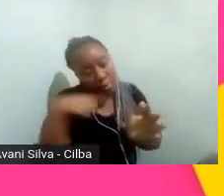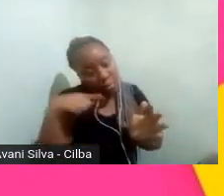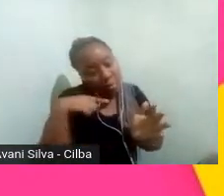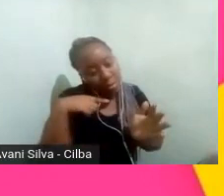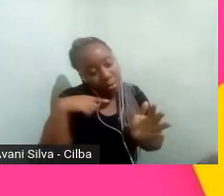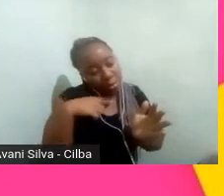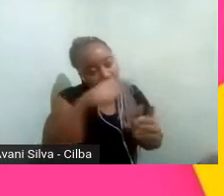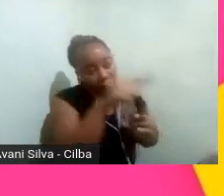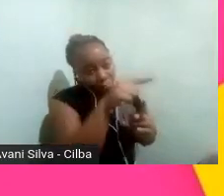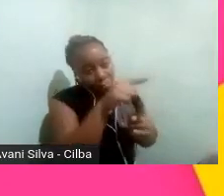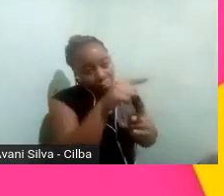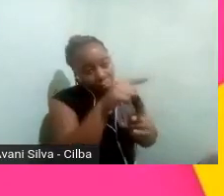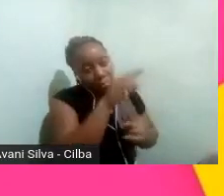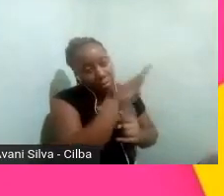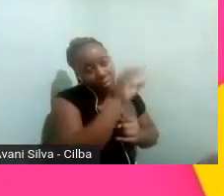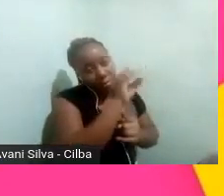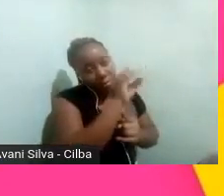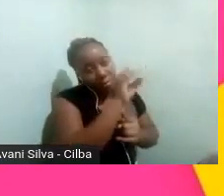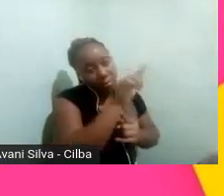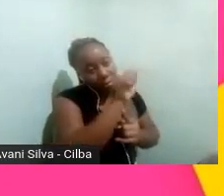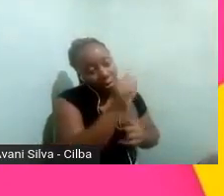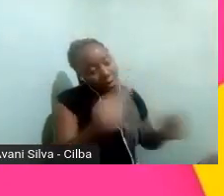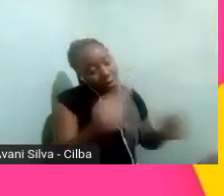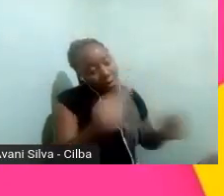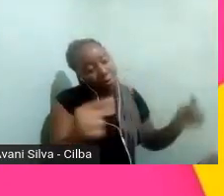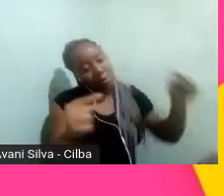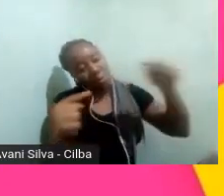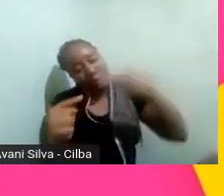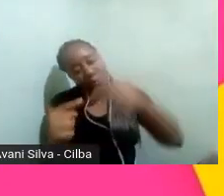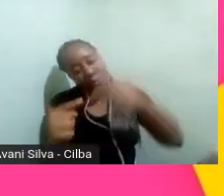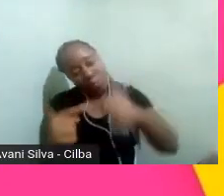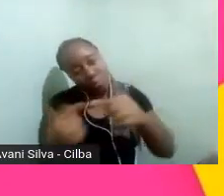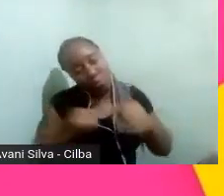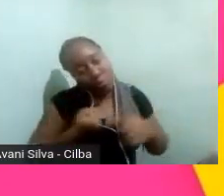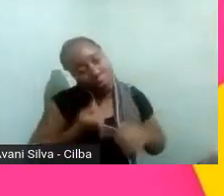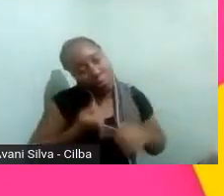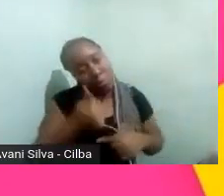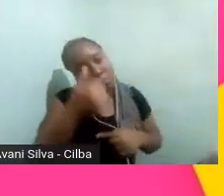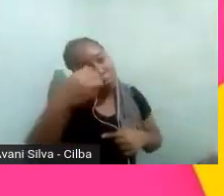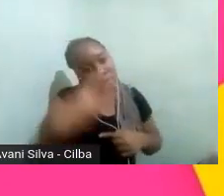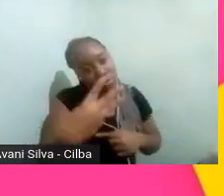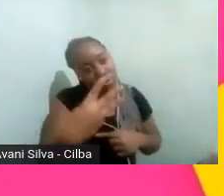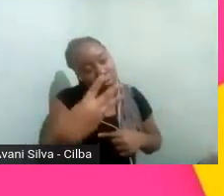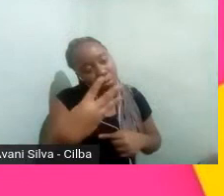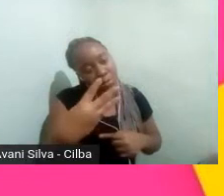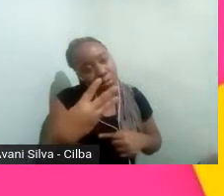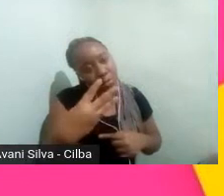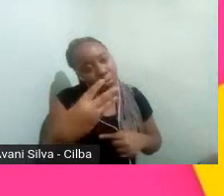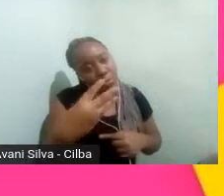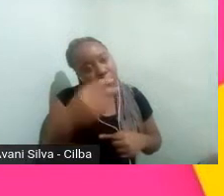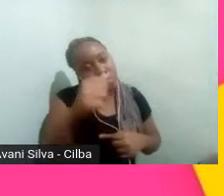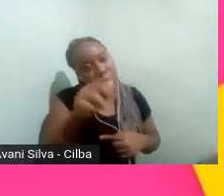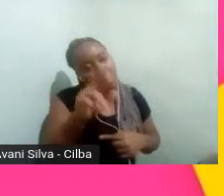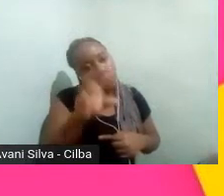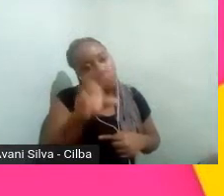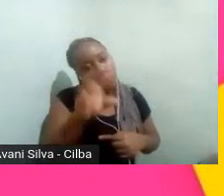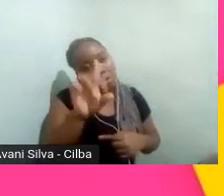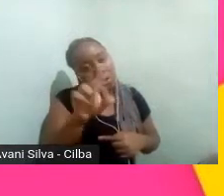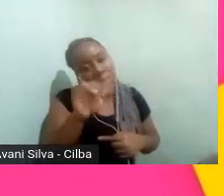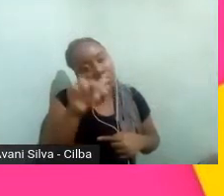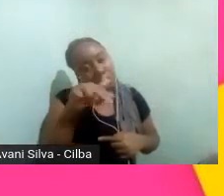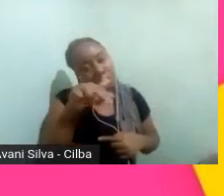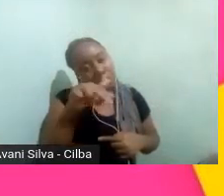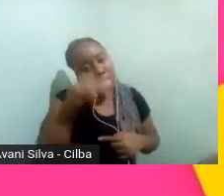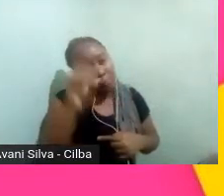no pino 13 do meu Arduino. Eu vou aumentar aqui a letra para que vocês possam ler aí com mais